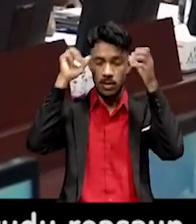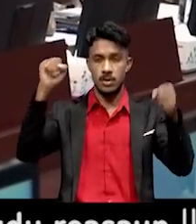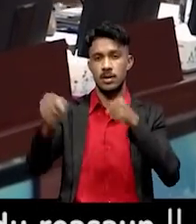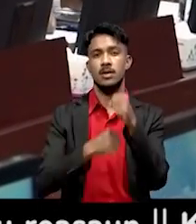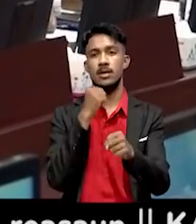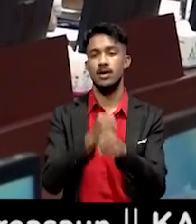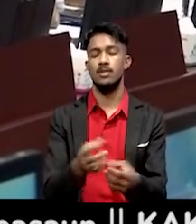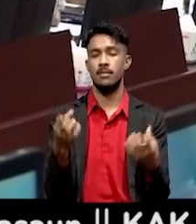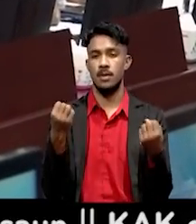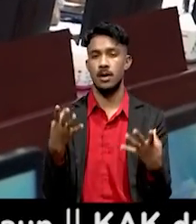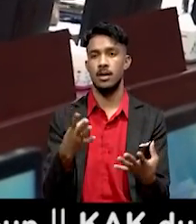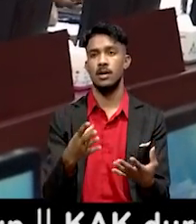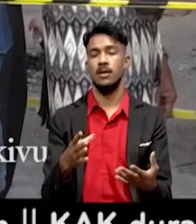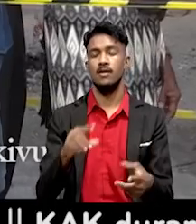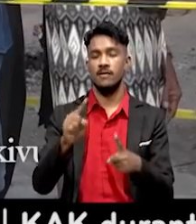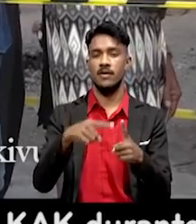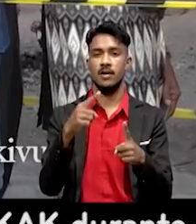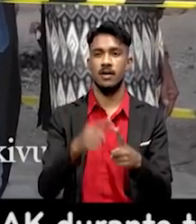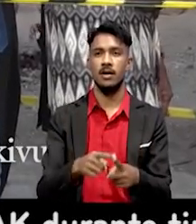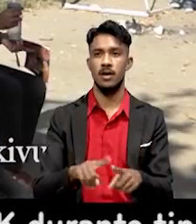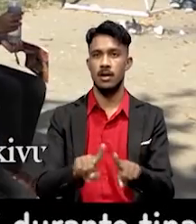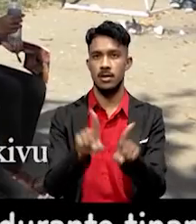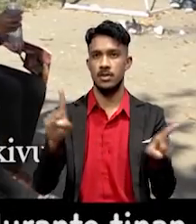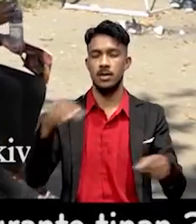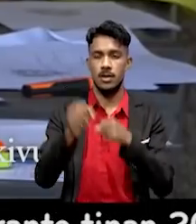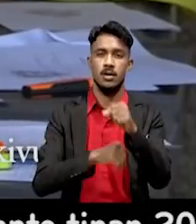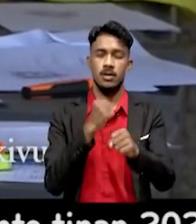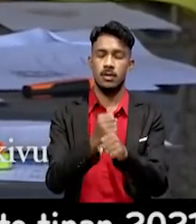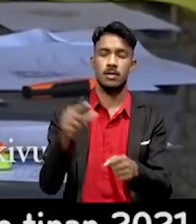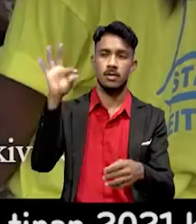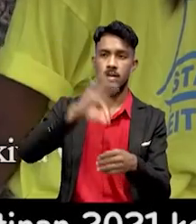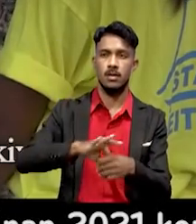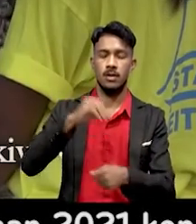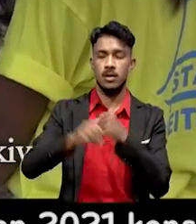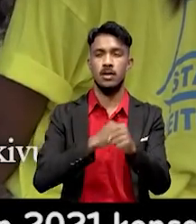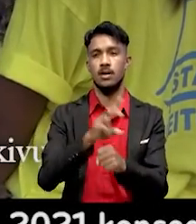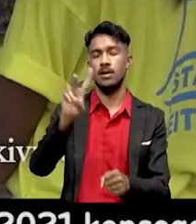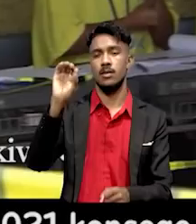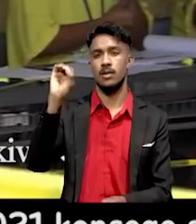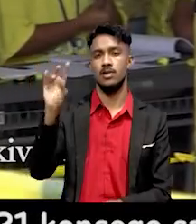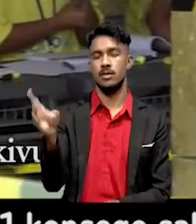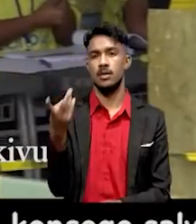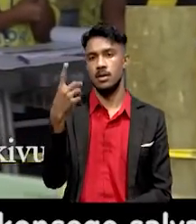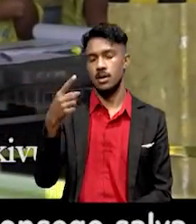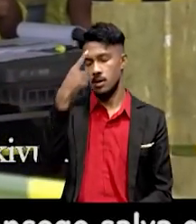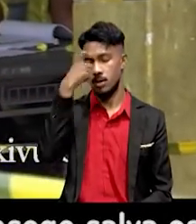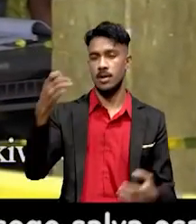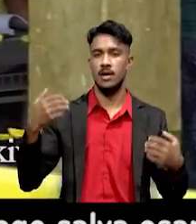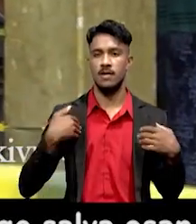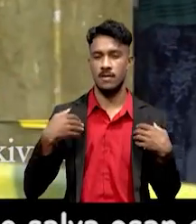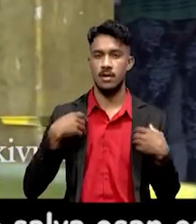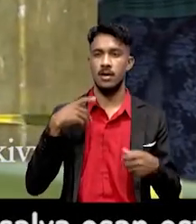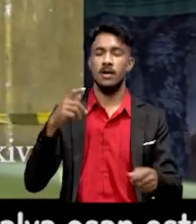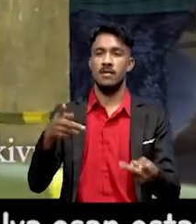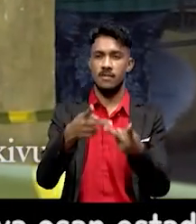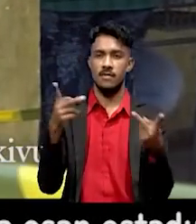Barak Liu, Banhira compara com a eleição Tinang Rihun Rua Sanulura Senhito. Também é momento neba centro votação